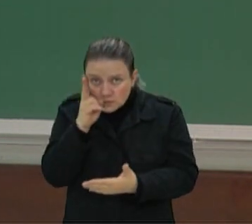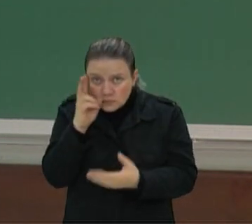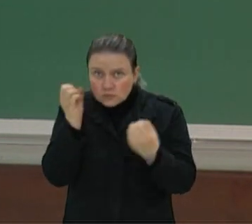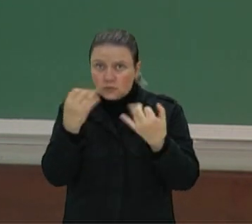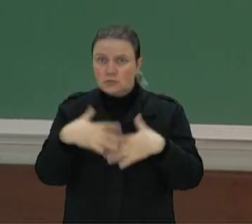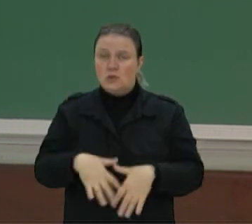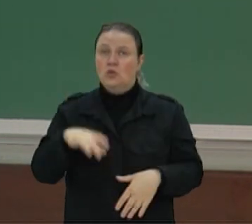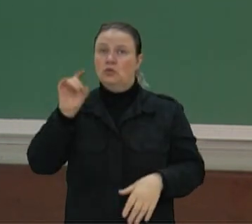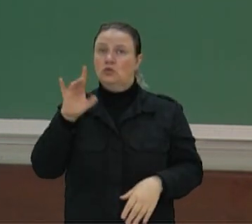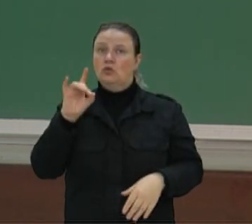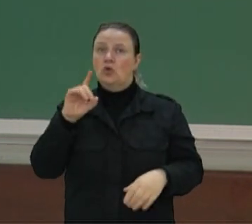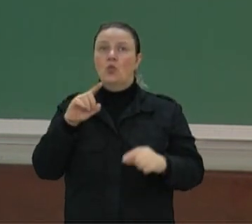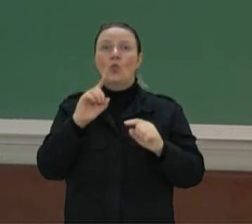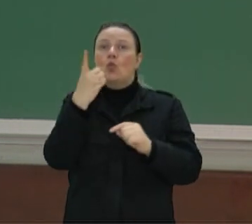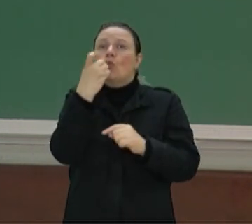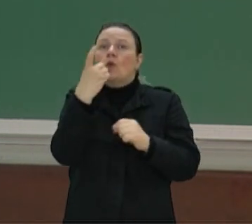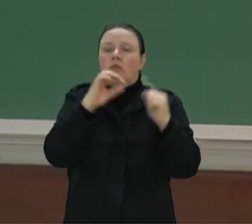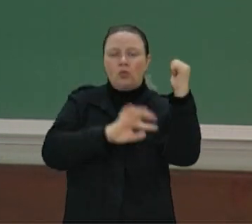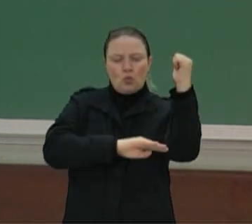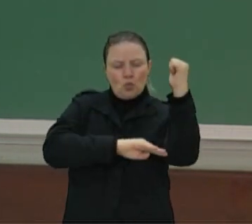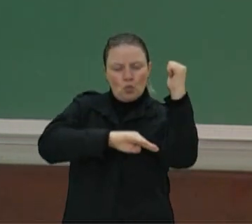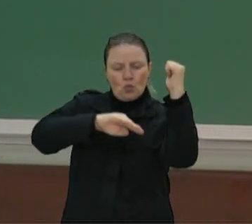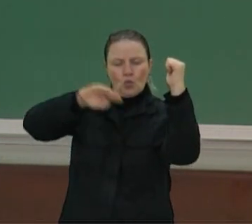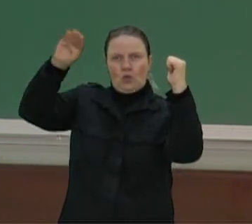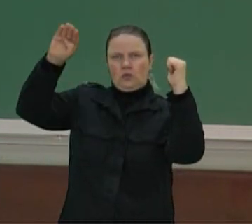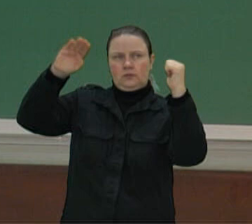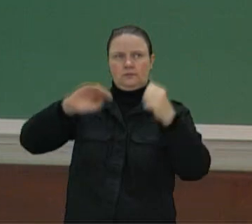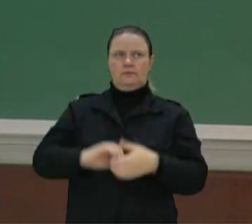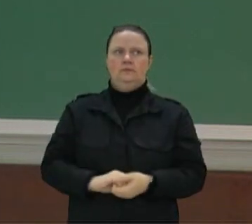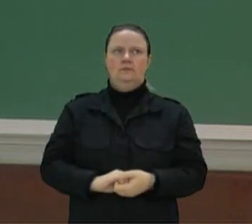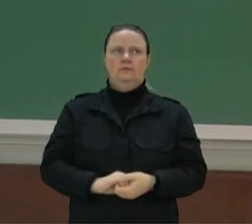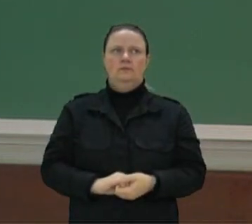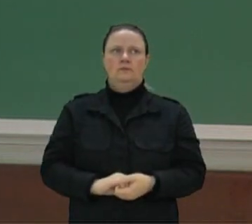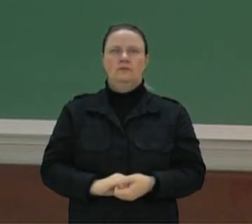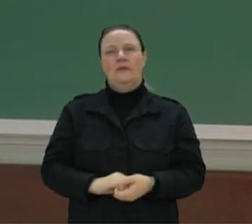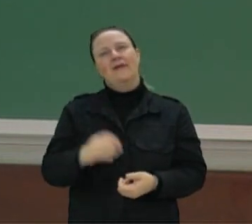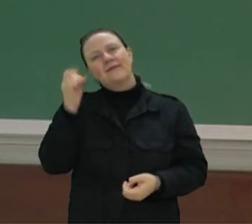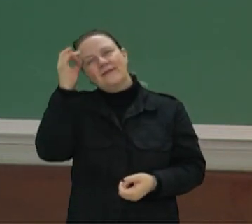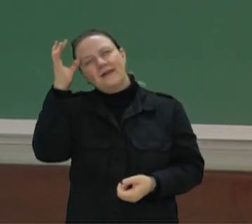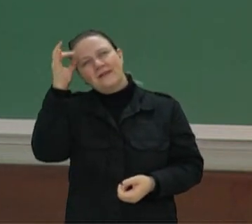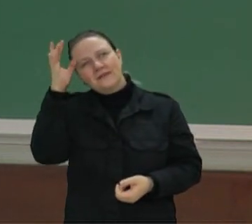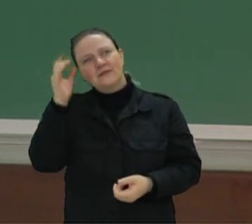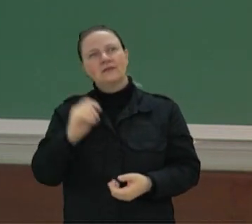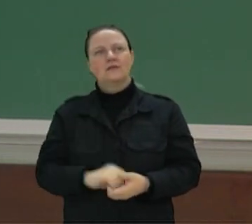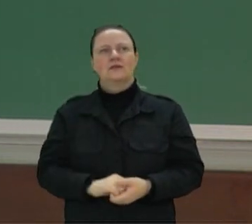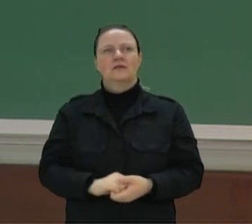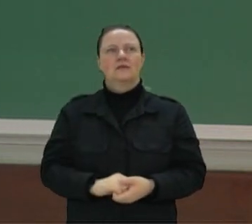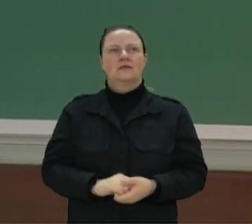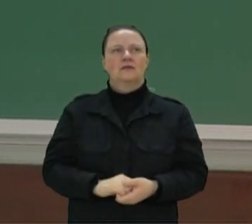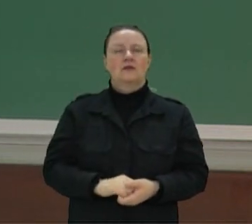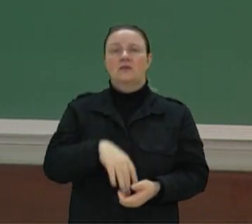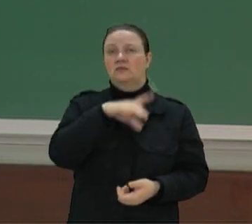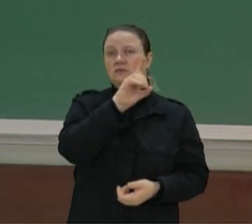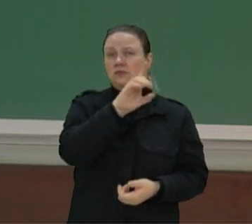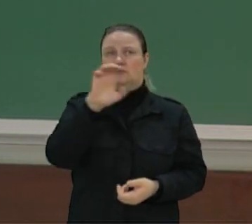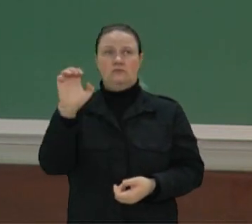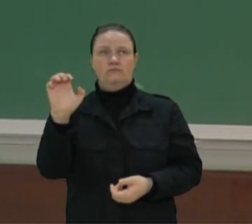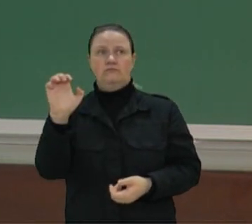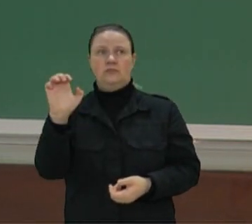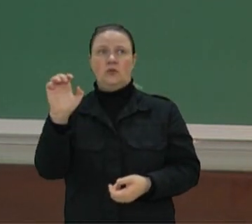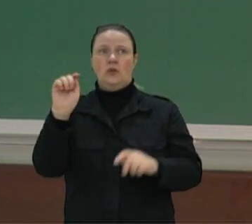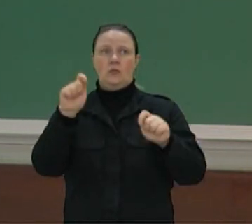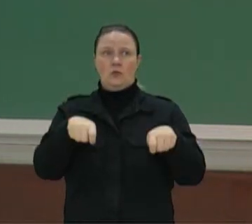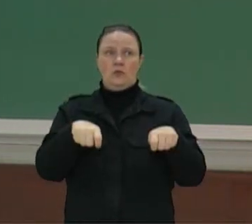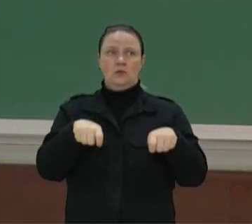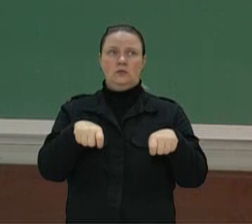só tenho uma reta para uma equação. Então, ficou muito fácil, né, pessoal? Vamos ver os outros? Duas retas, duas retas. Pode,